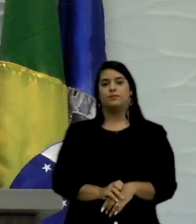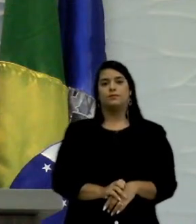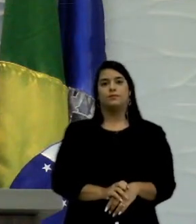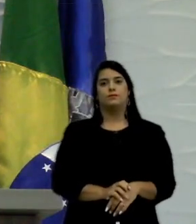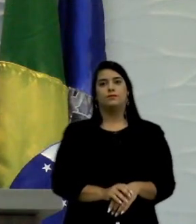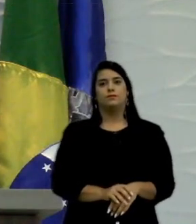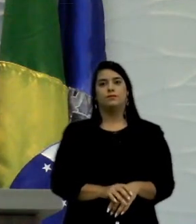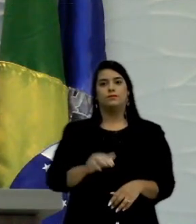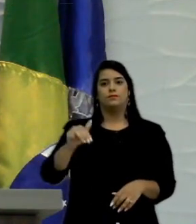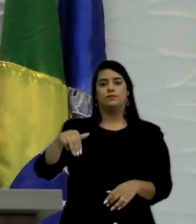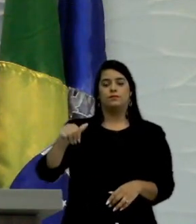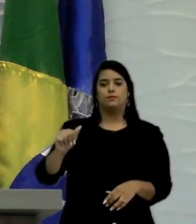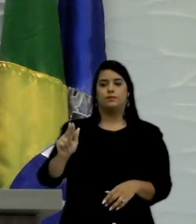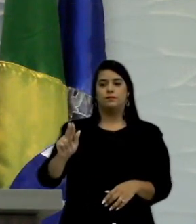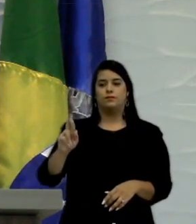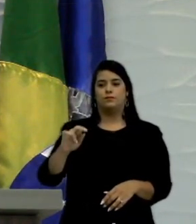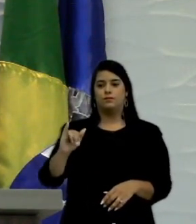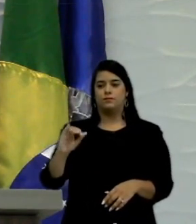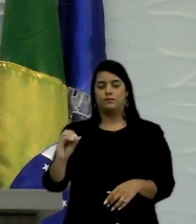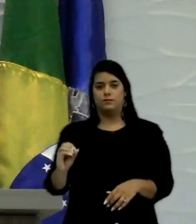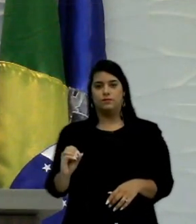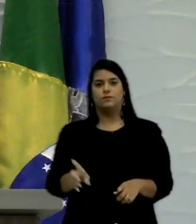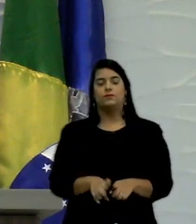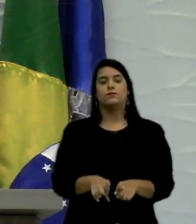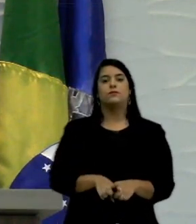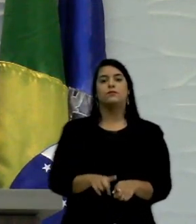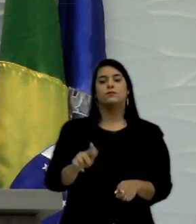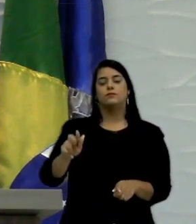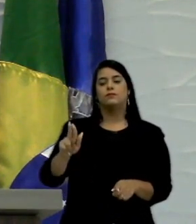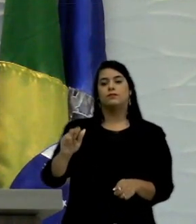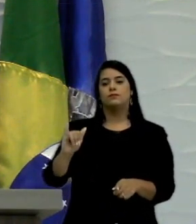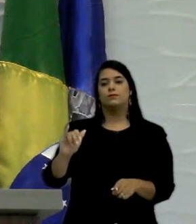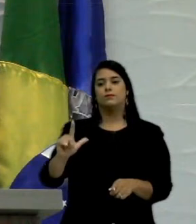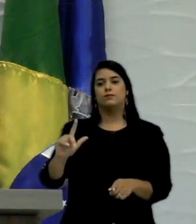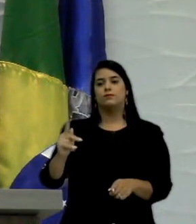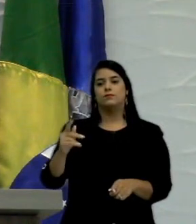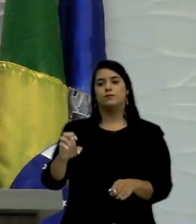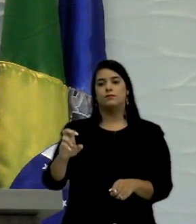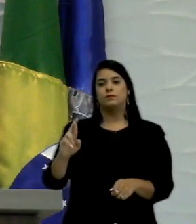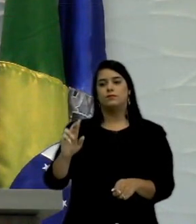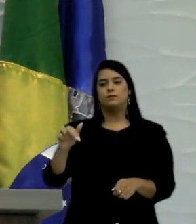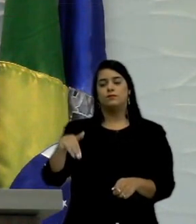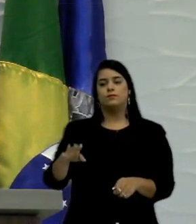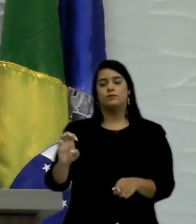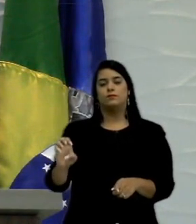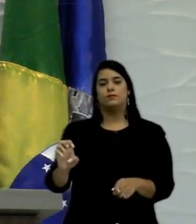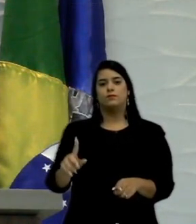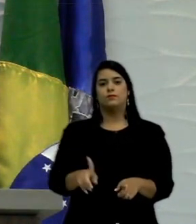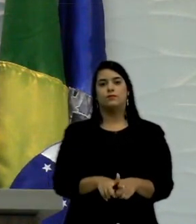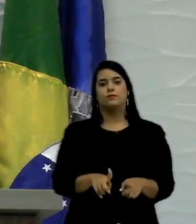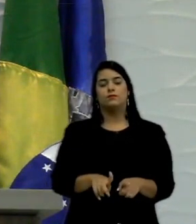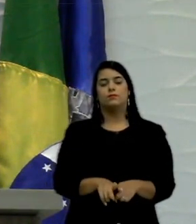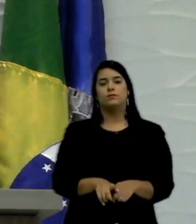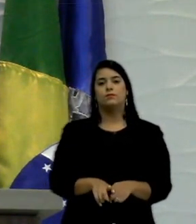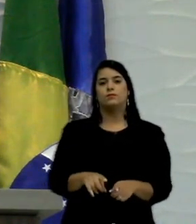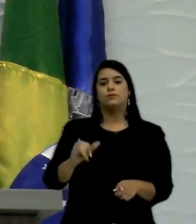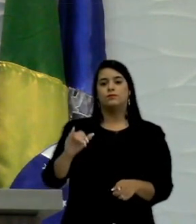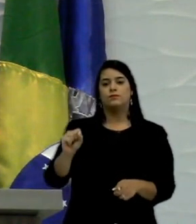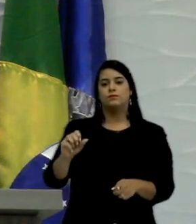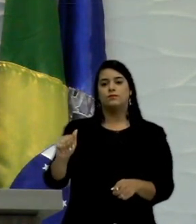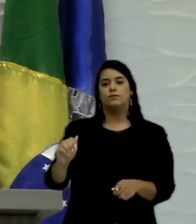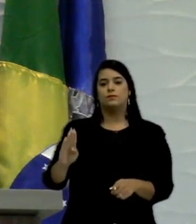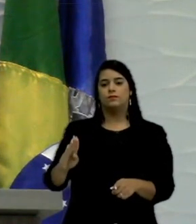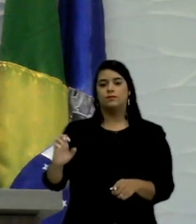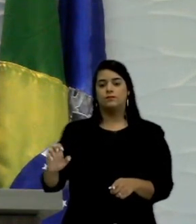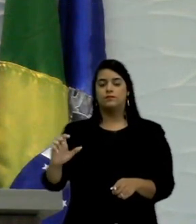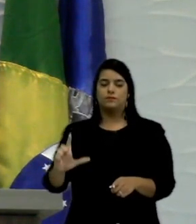Marília Cândido, Guilherme Oliveira, Flavinha, lá, Sítio Armazém. Isabel Cristina,